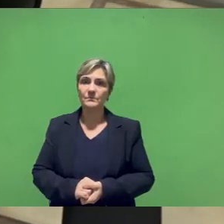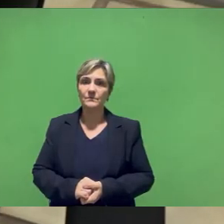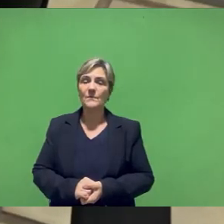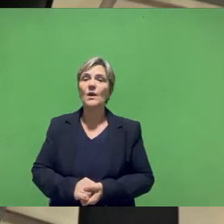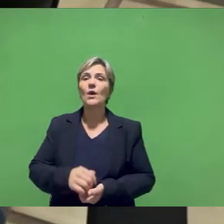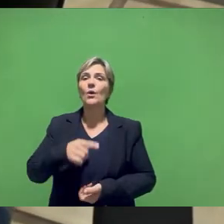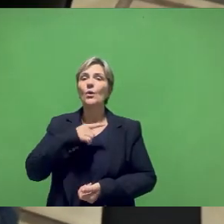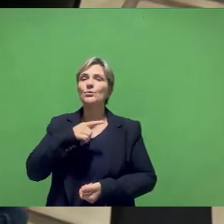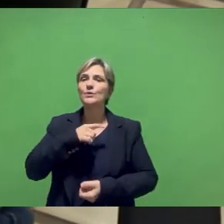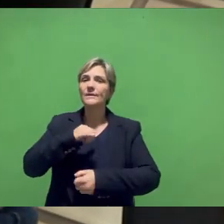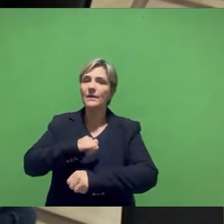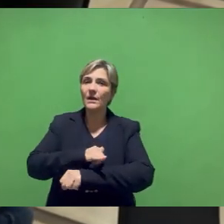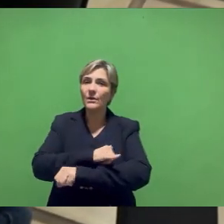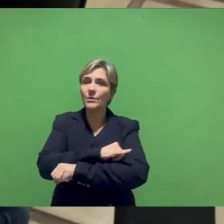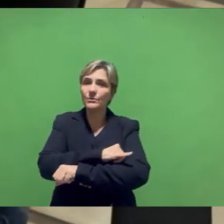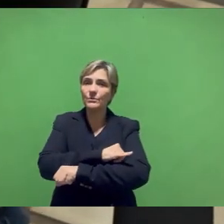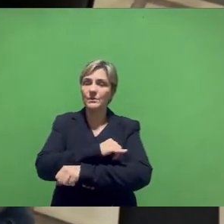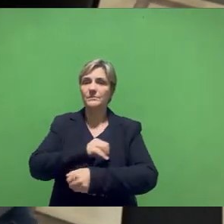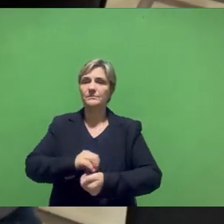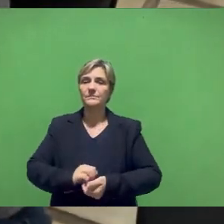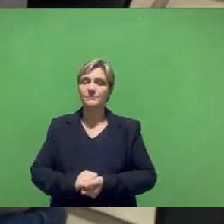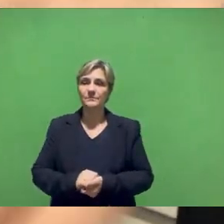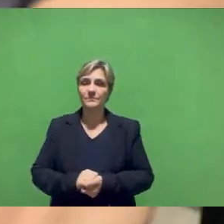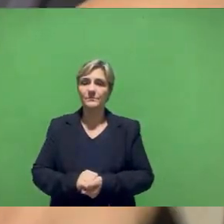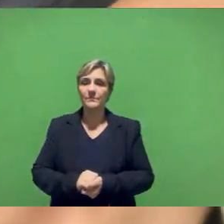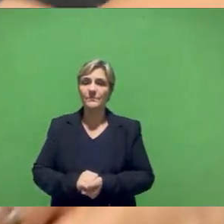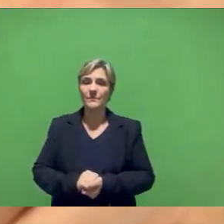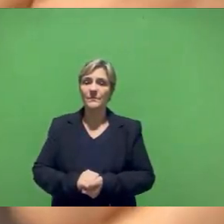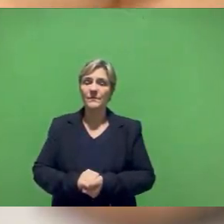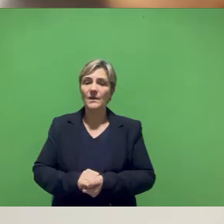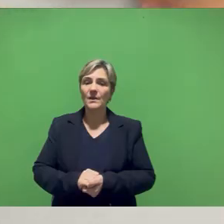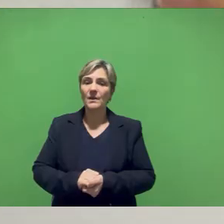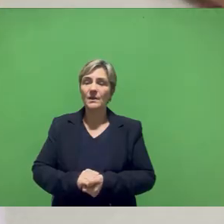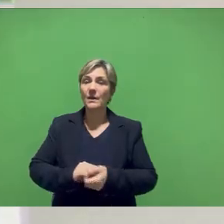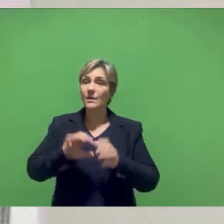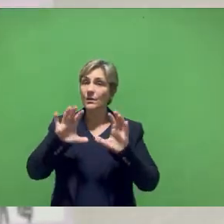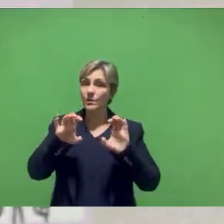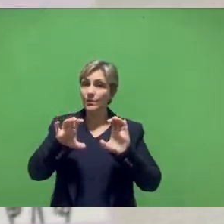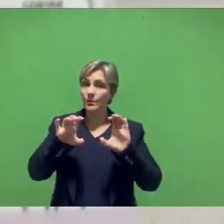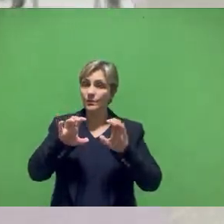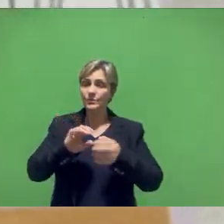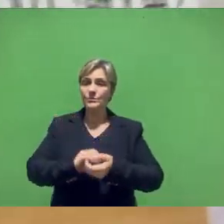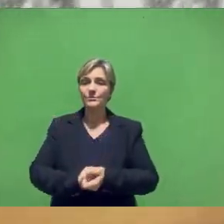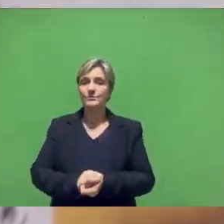onde é a gordurinha, onde é o abano, né? E o glúteo, a gente